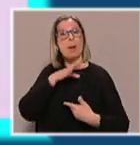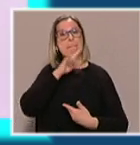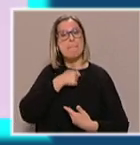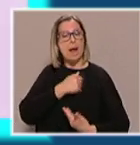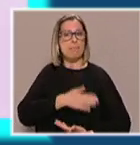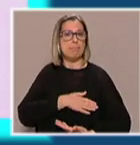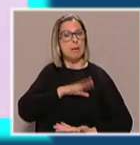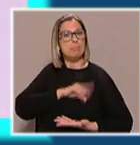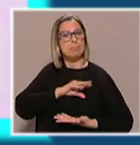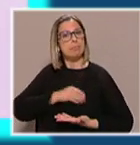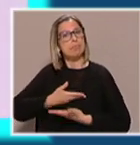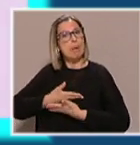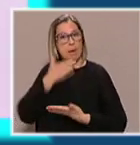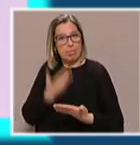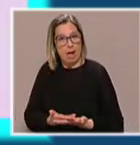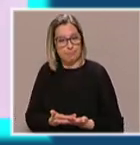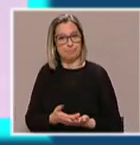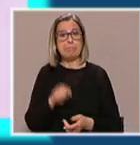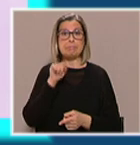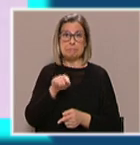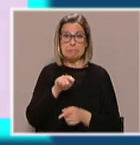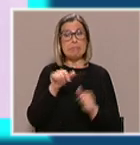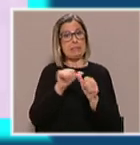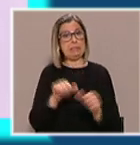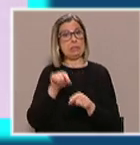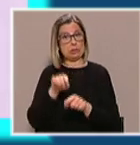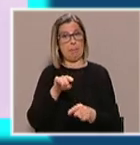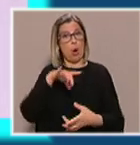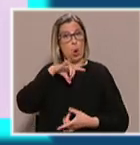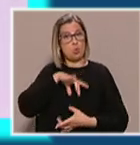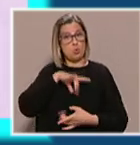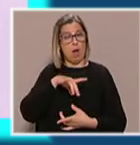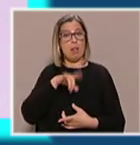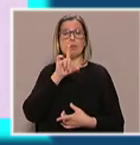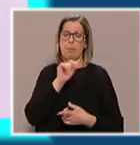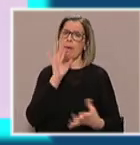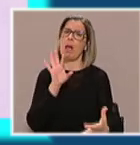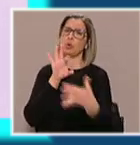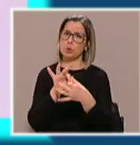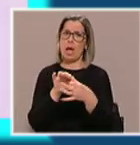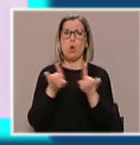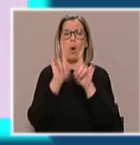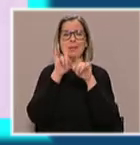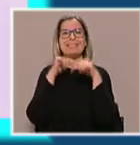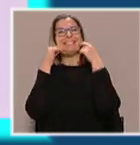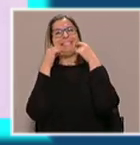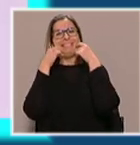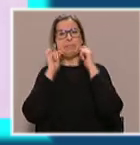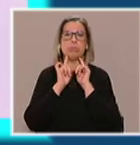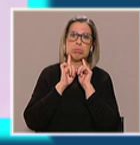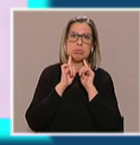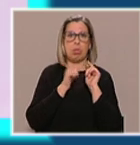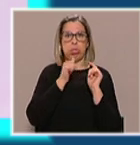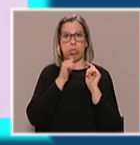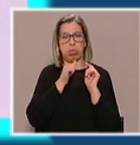Estes períodos de alteração hormonal também estão associados a alterações de humor. Isso acontece porque as hormonas influenciam a produção